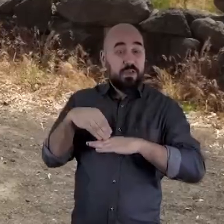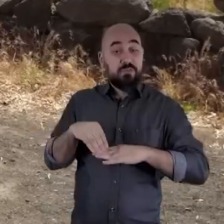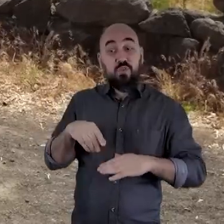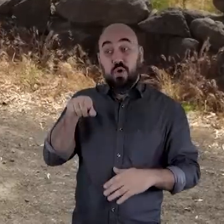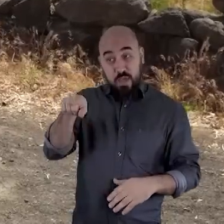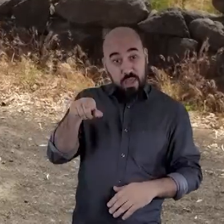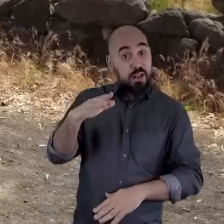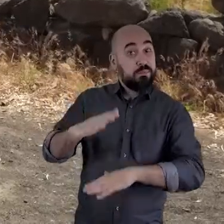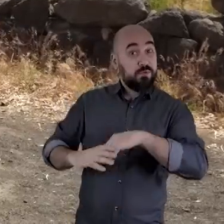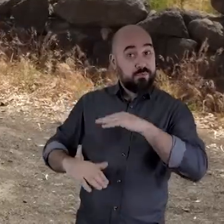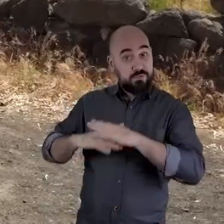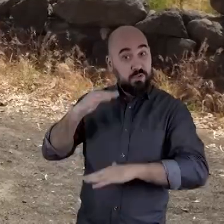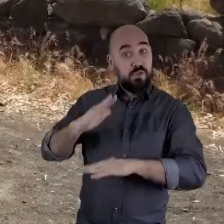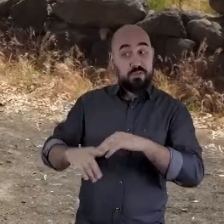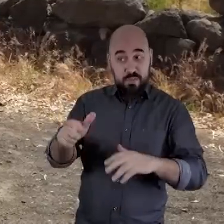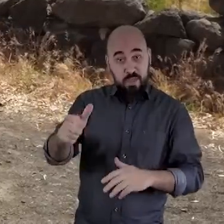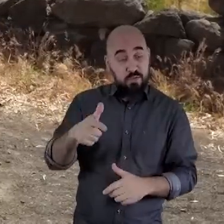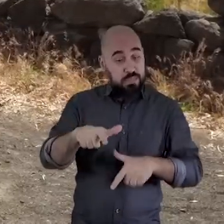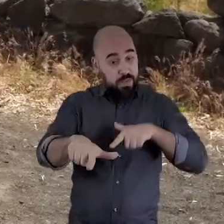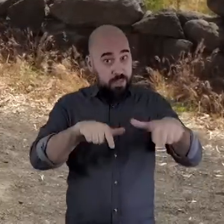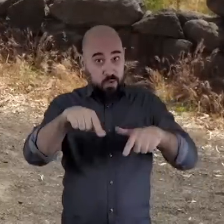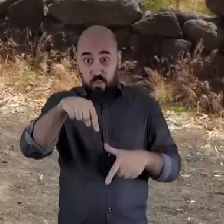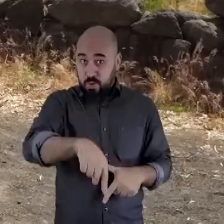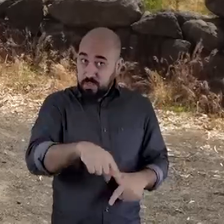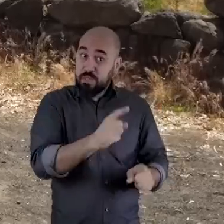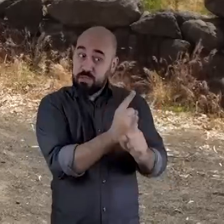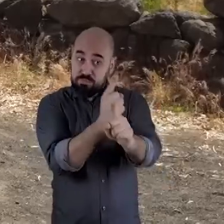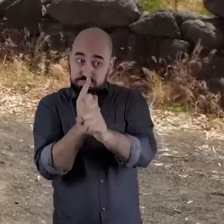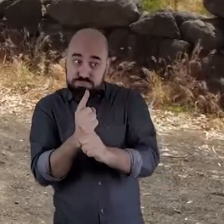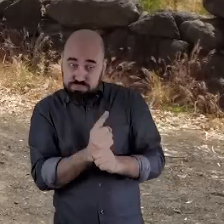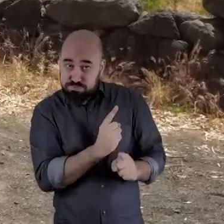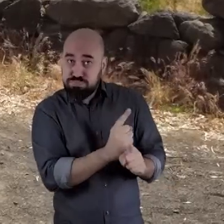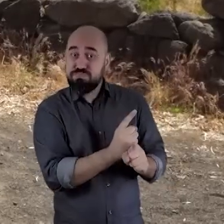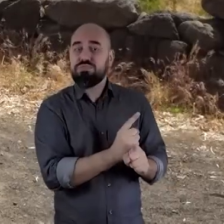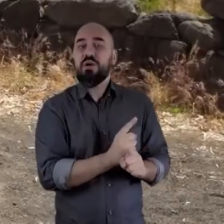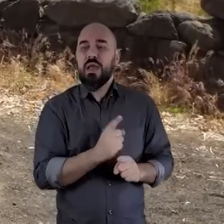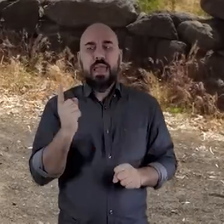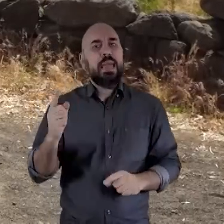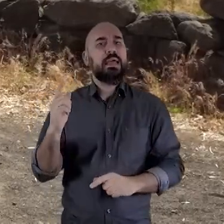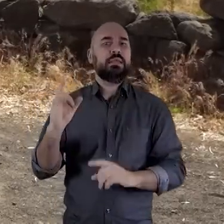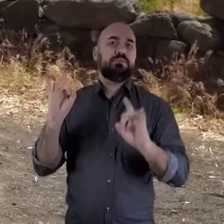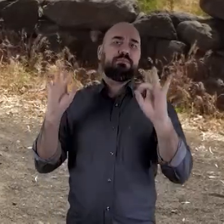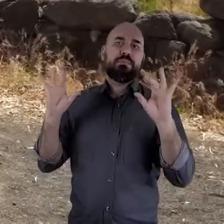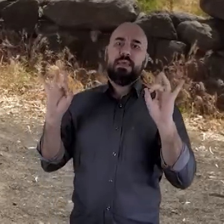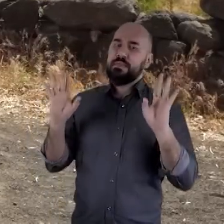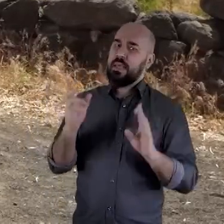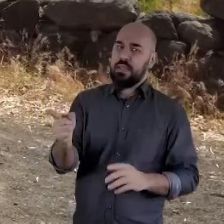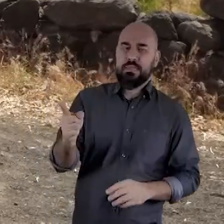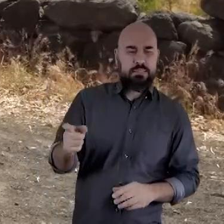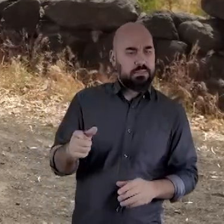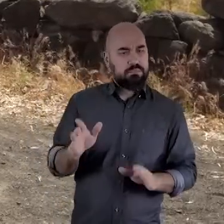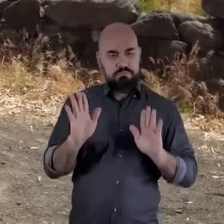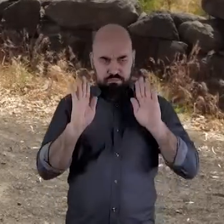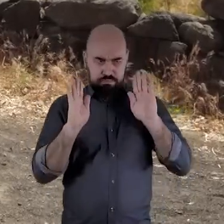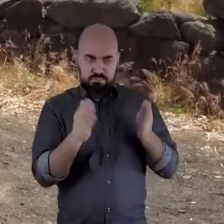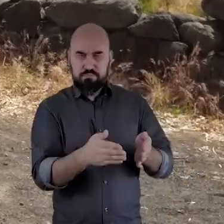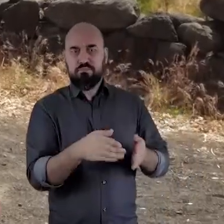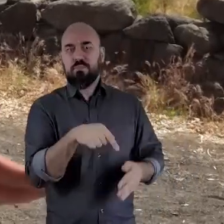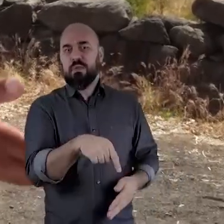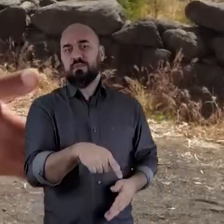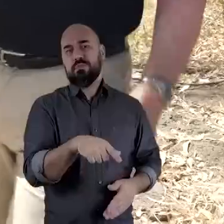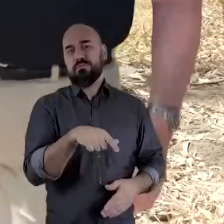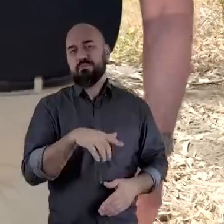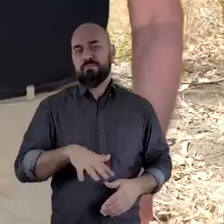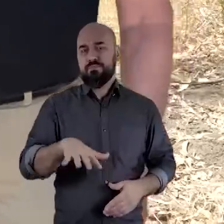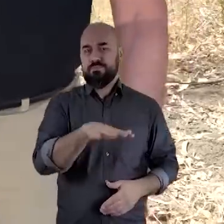arqueólogos que sempre trabalharam aqui neste sítio e um dos maiores especialistas nesta questão. Eu gostaria de chamar o Dr. Rami Arav,